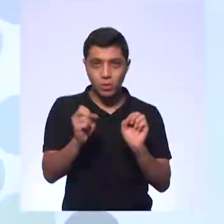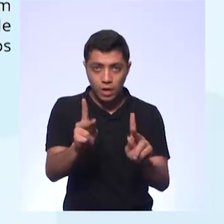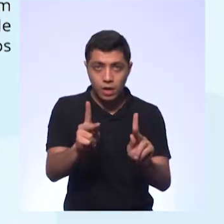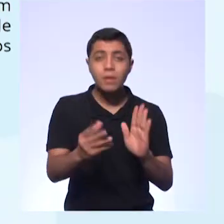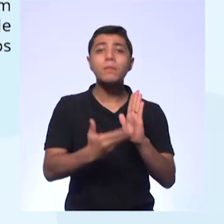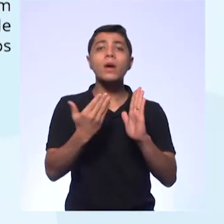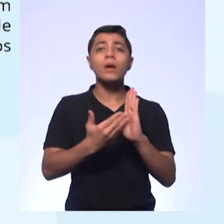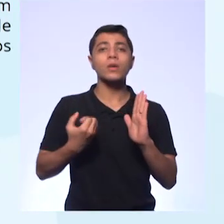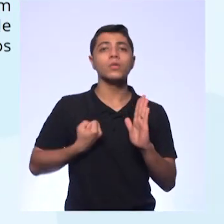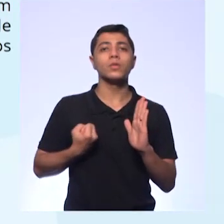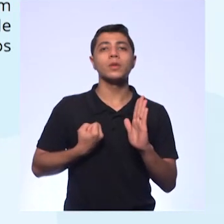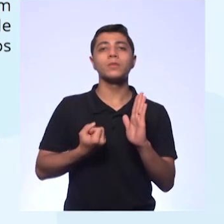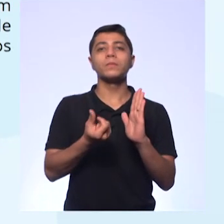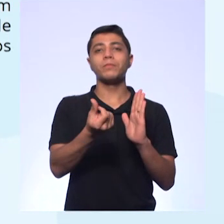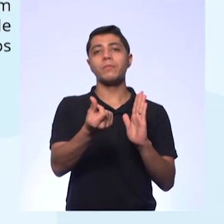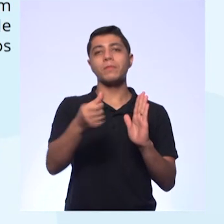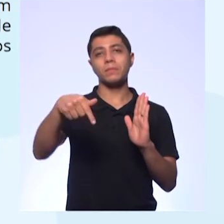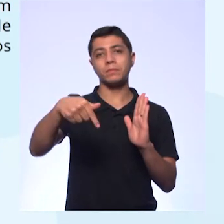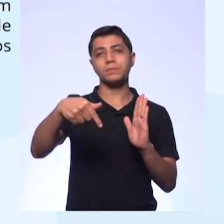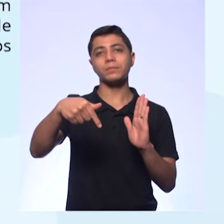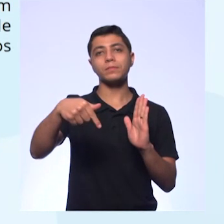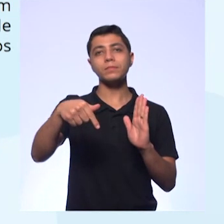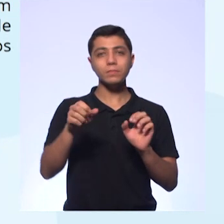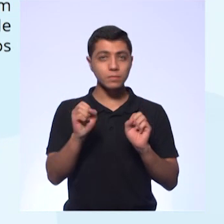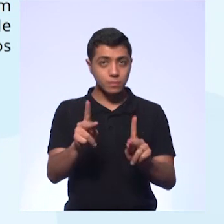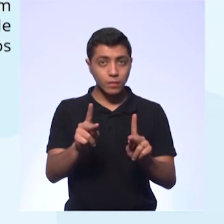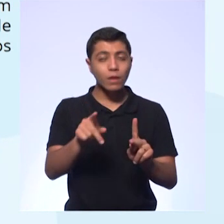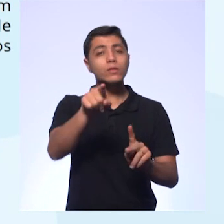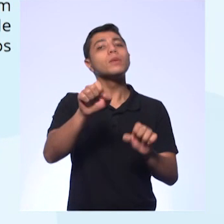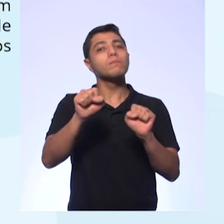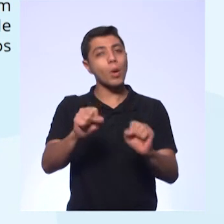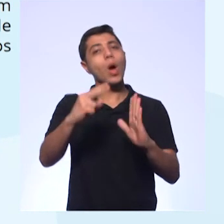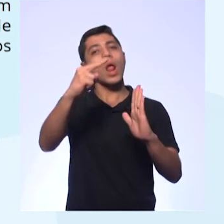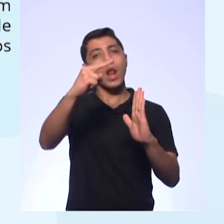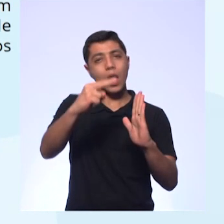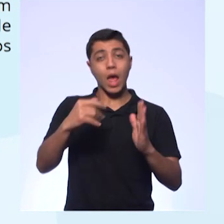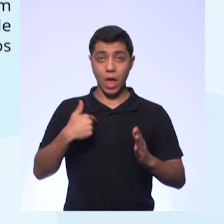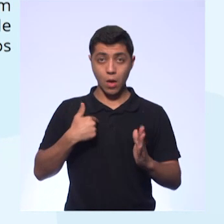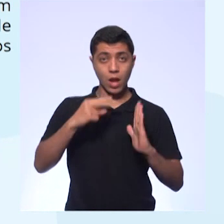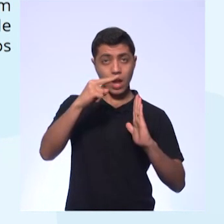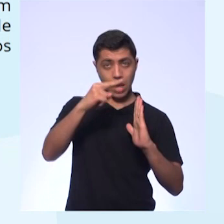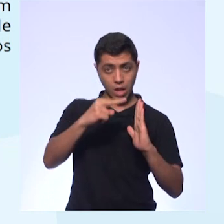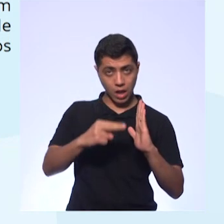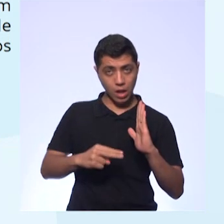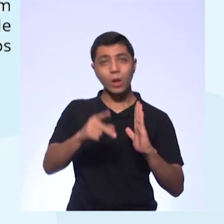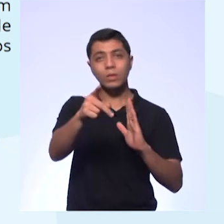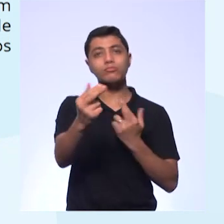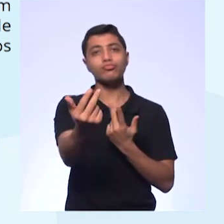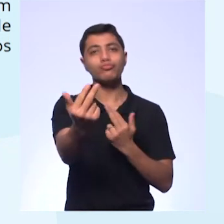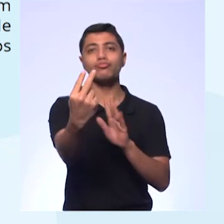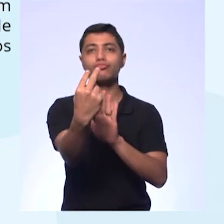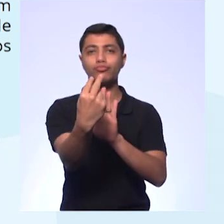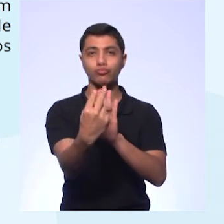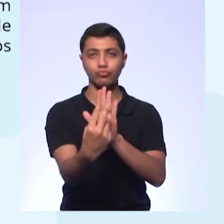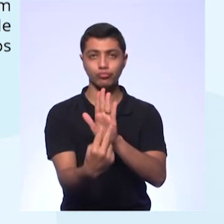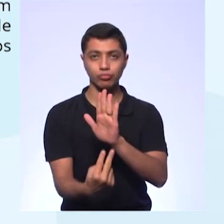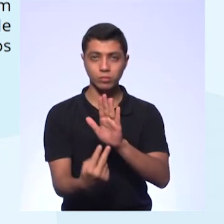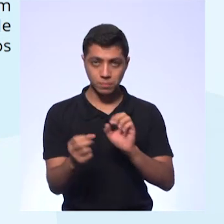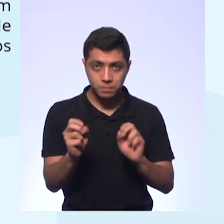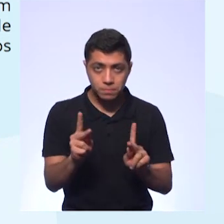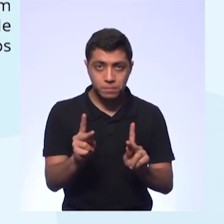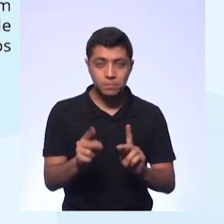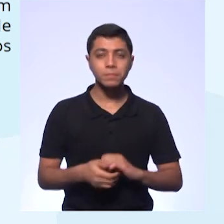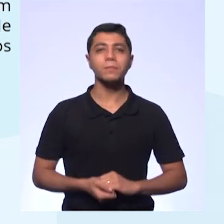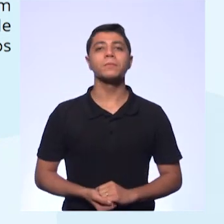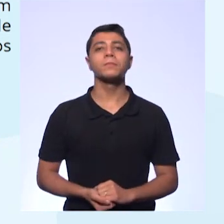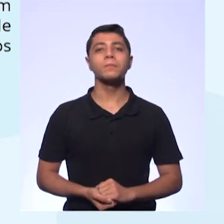página 67, tá? Então, vocês podem acompanhar a leitura que eu vou fazer daqui e vocês vão fazer daí, tá?